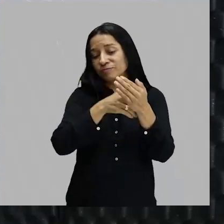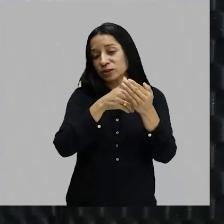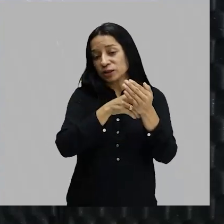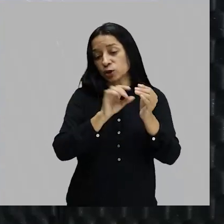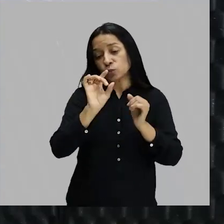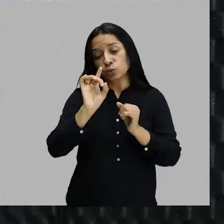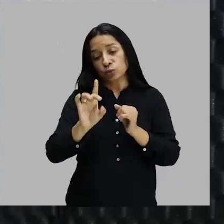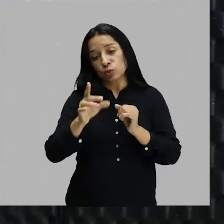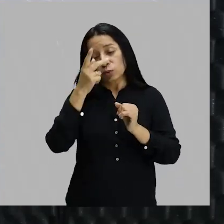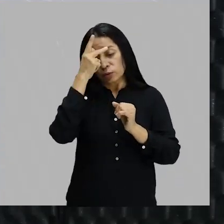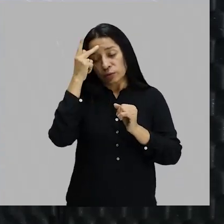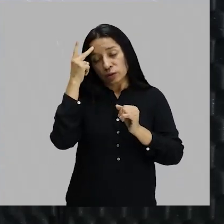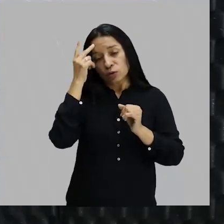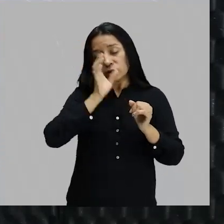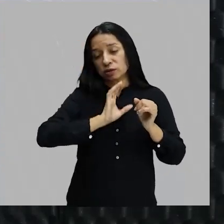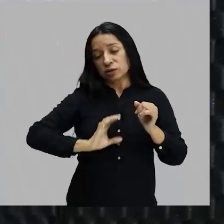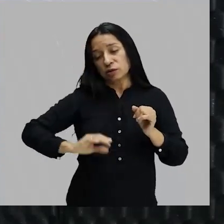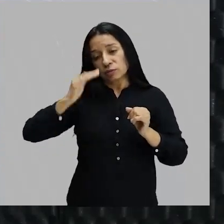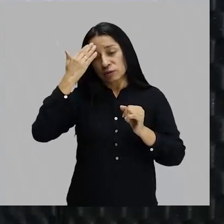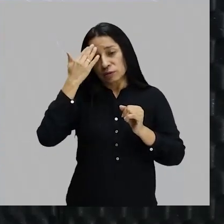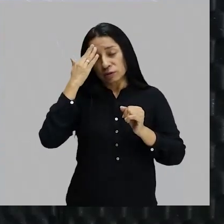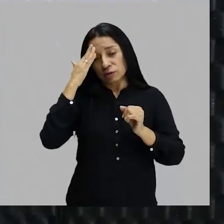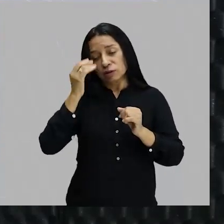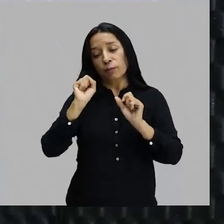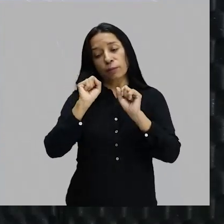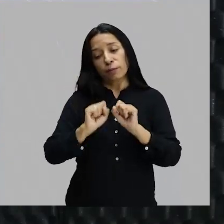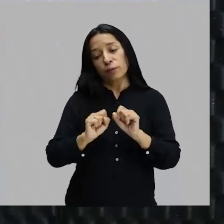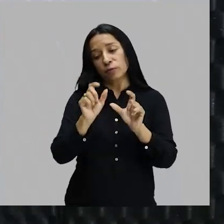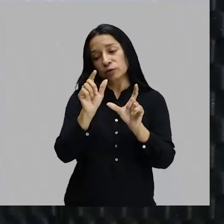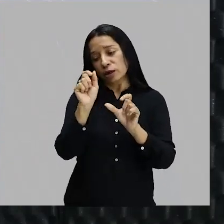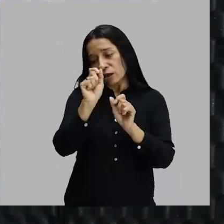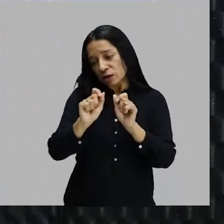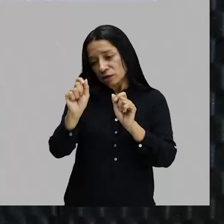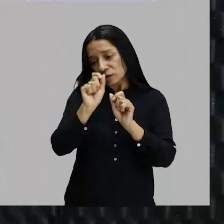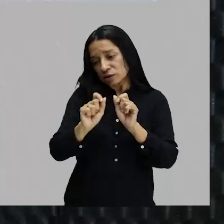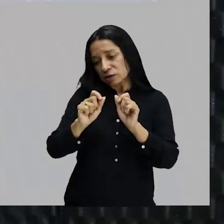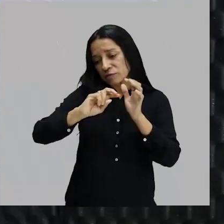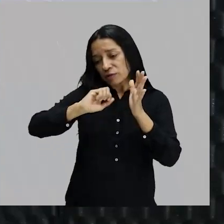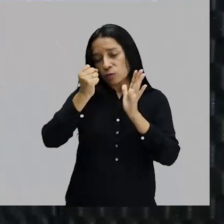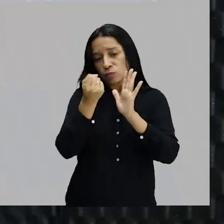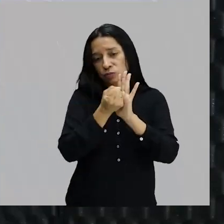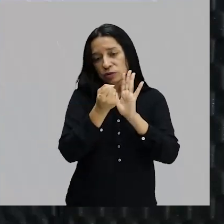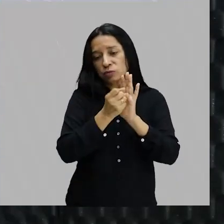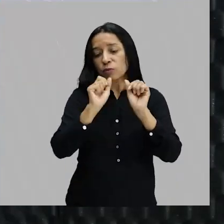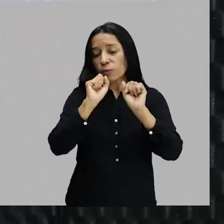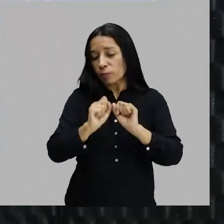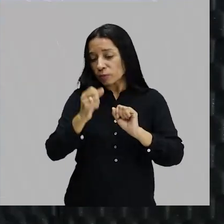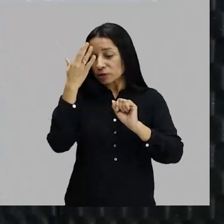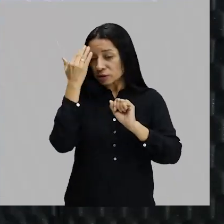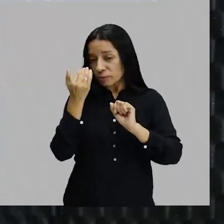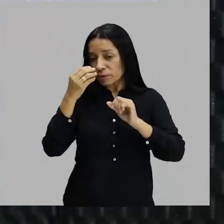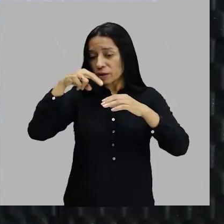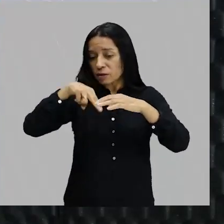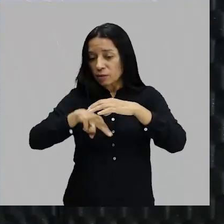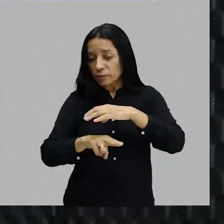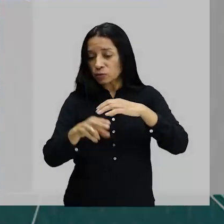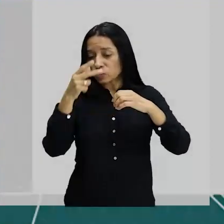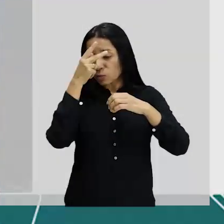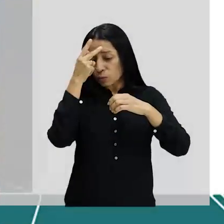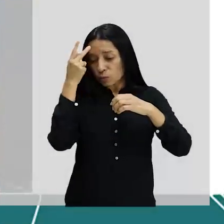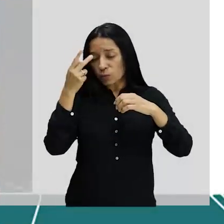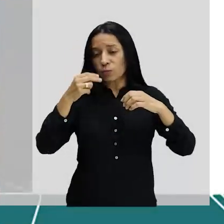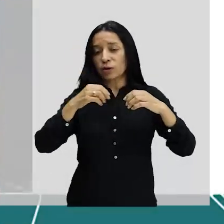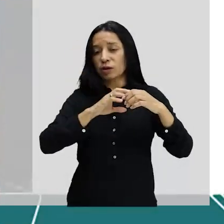que só os cristãos entenderiam. Então ali eu poderia colocar esse símbolo, porque eu sabia que ali tinha um cristão enterrado. Ah, agora eu entendi